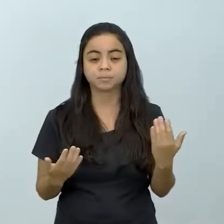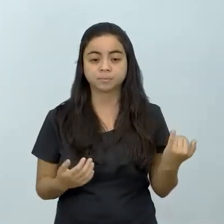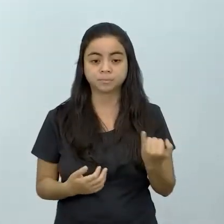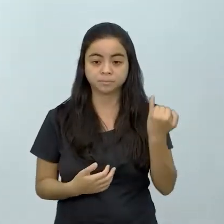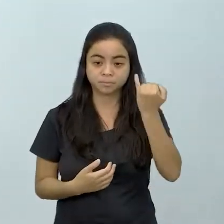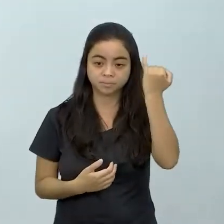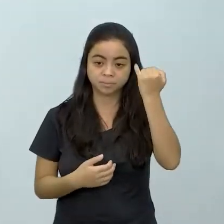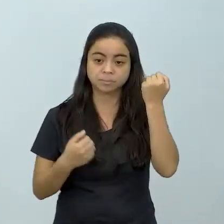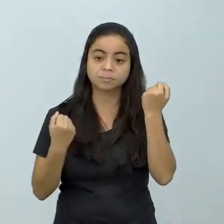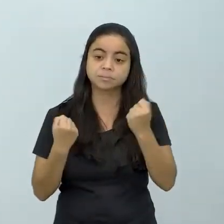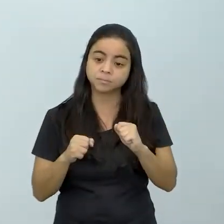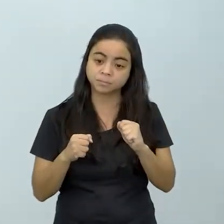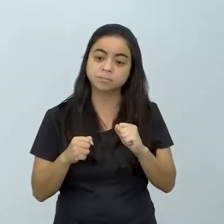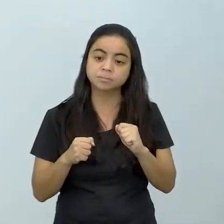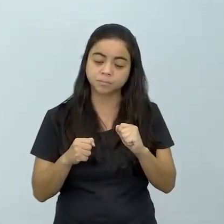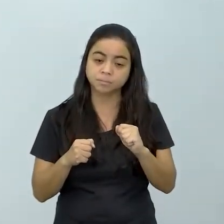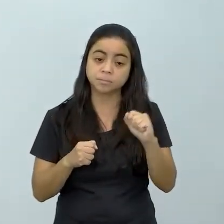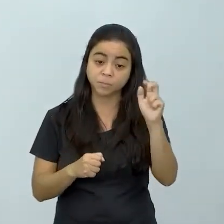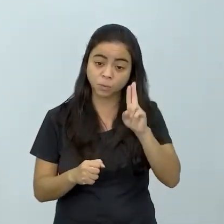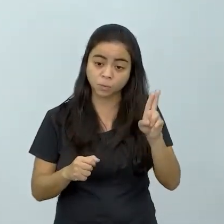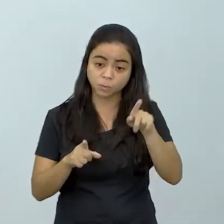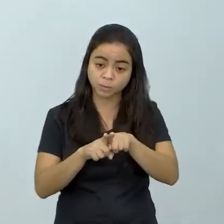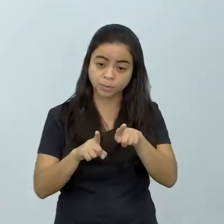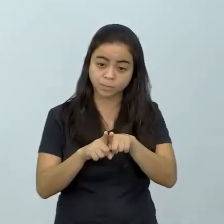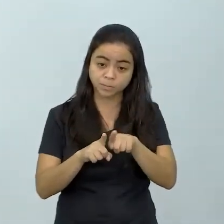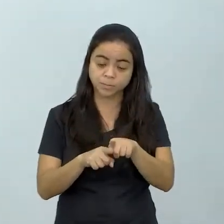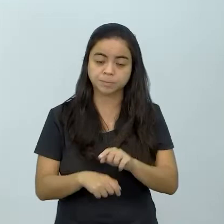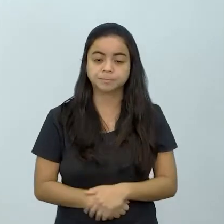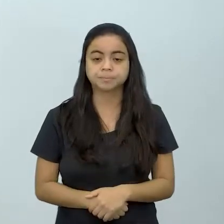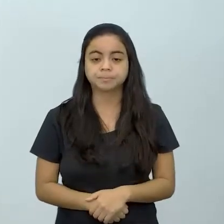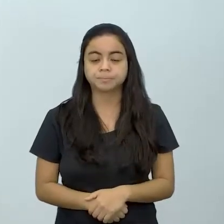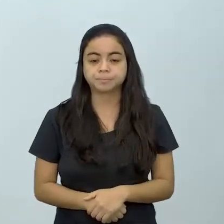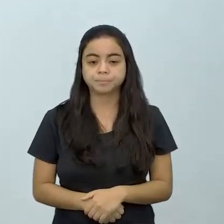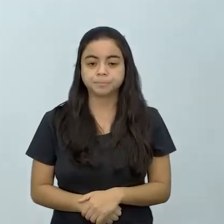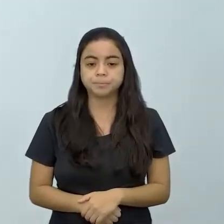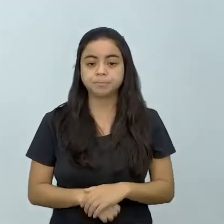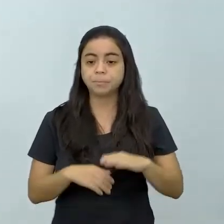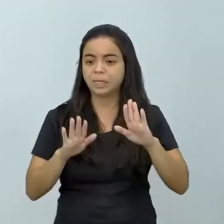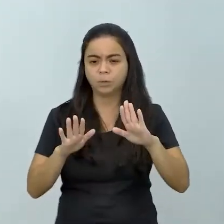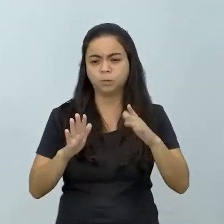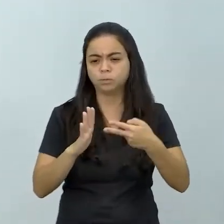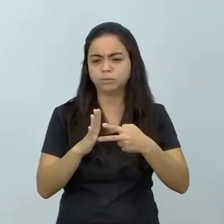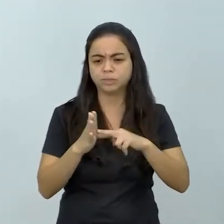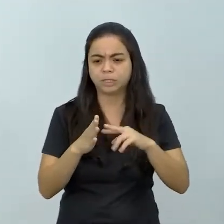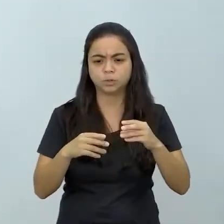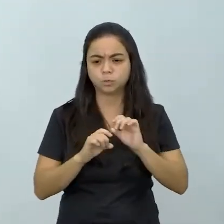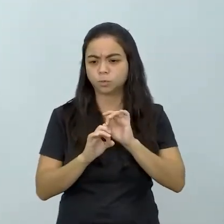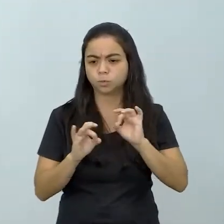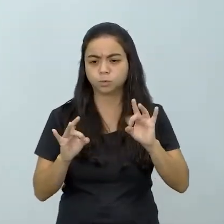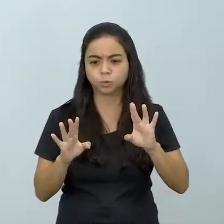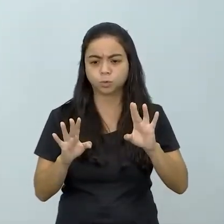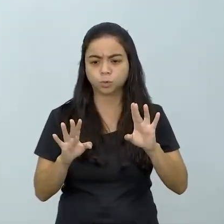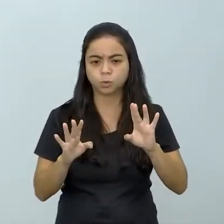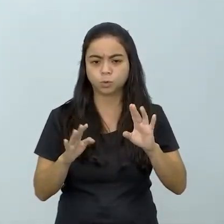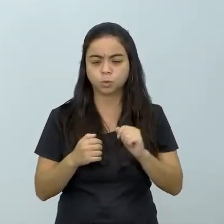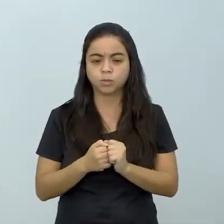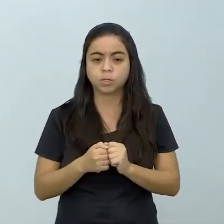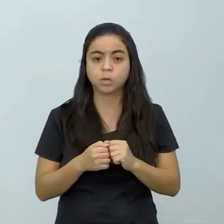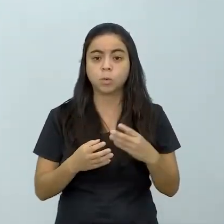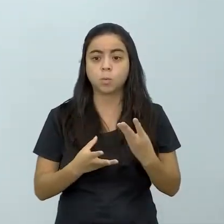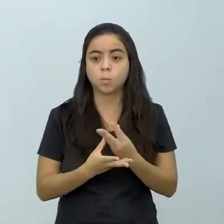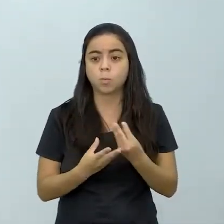pode ir será bastante útil para você mas isso não quer dizer que só o que a gente vai trazer aqui ser a fonte